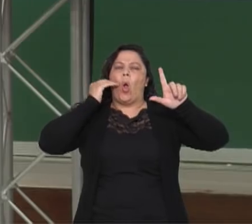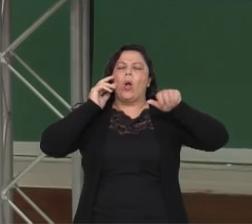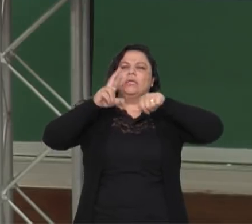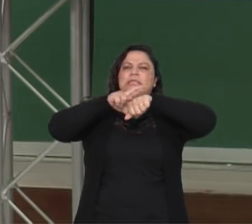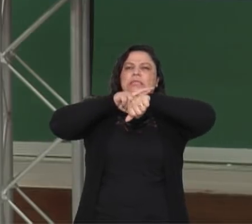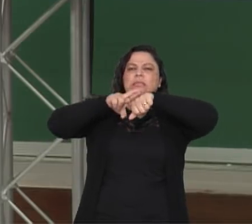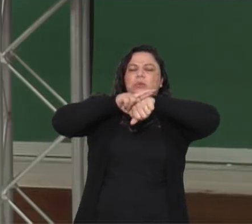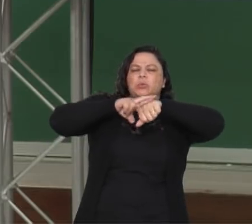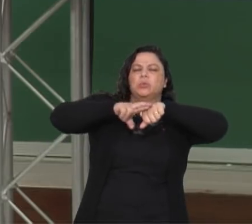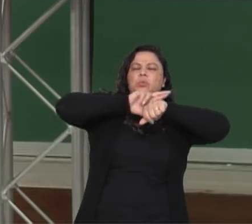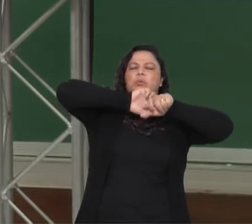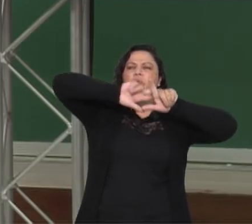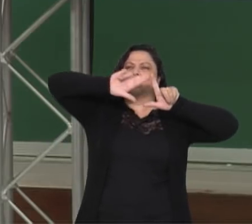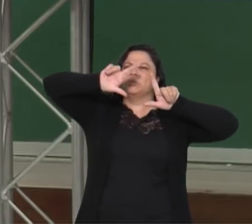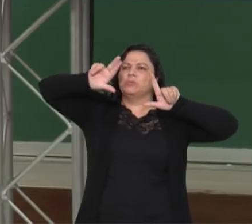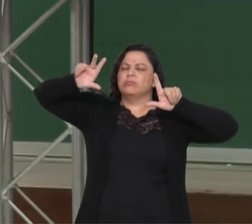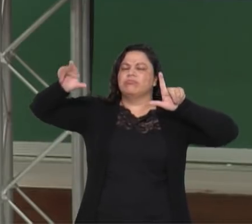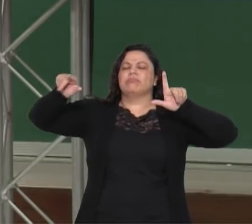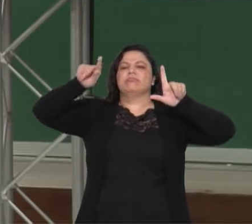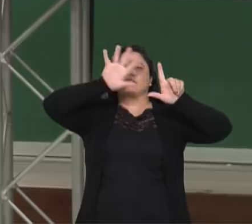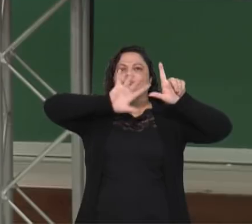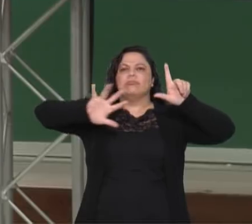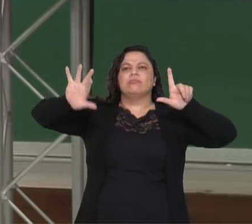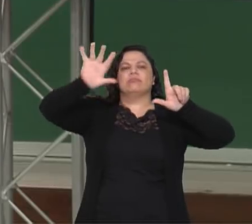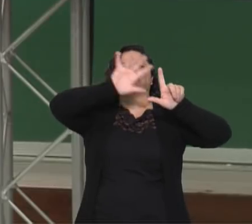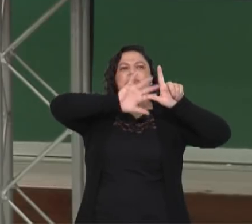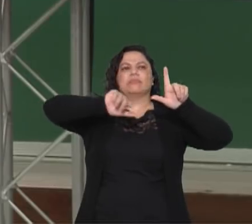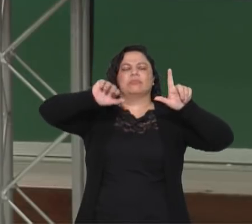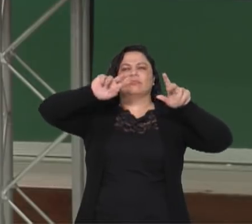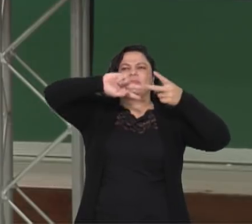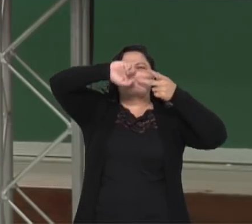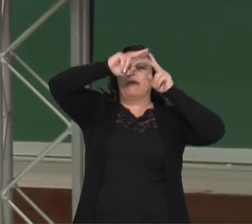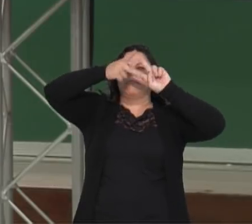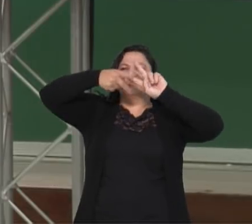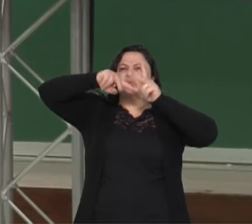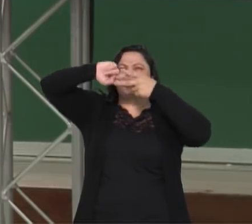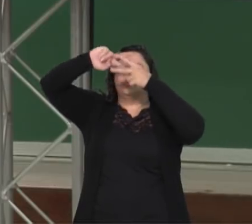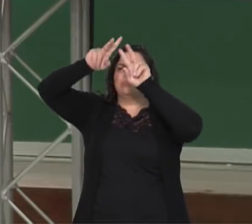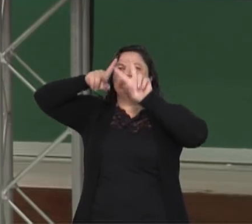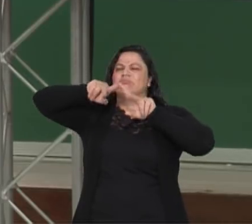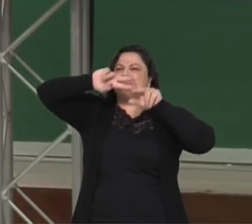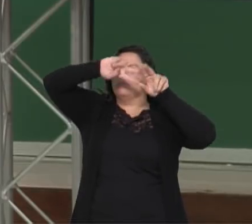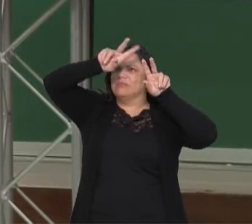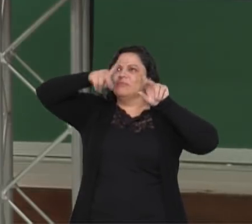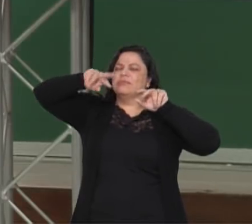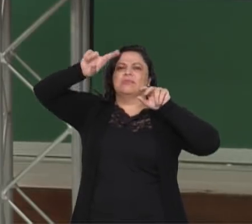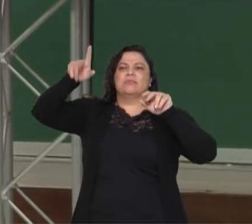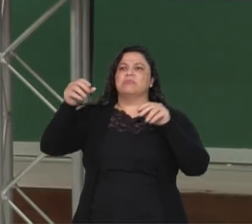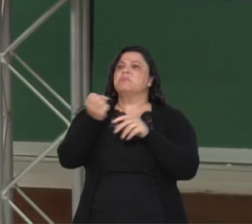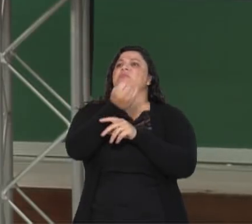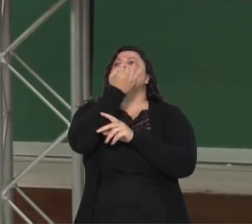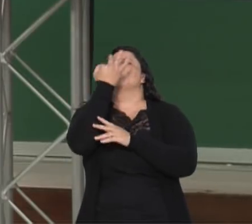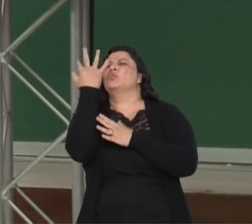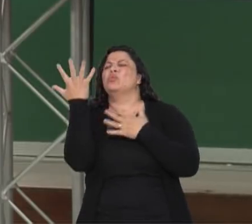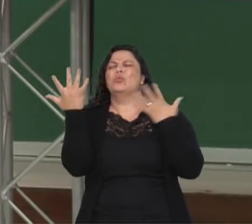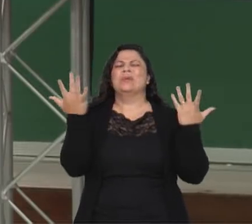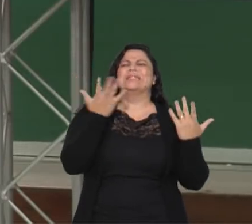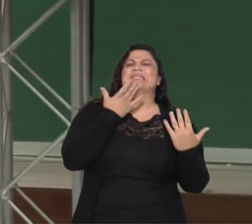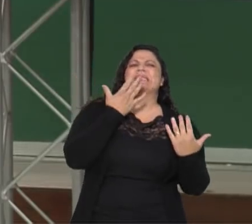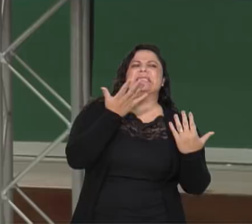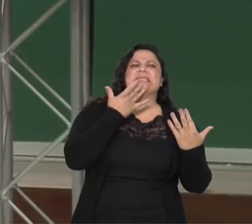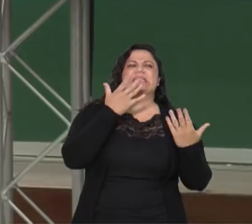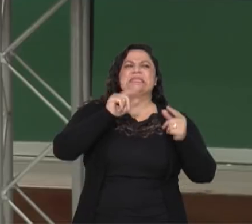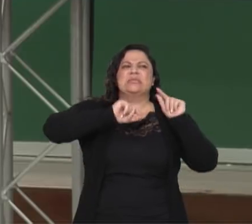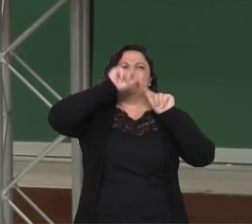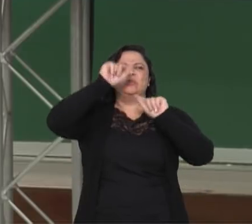também, assim. E a gente vê um emaranhado ali mesmo no início, quase que não dá para contar. Me lembra assim